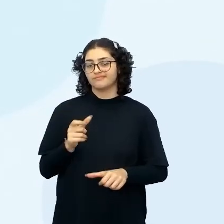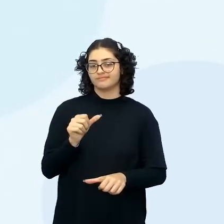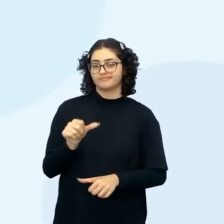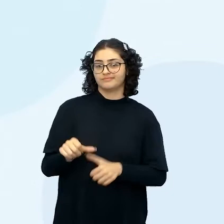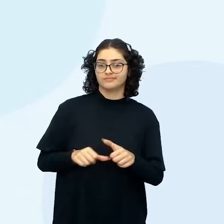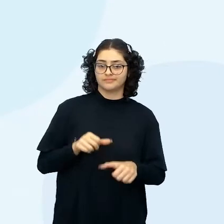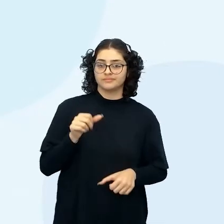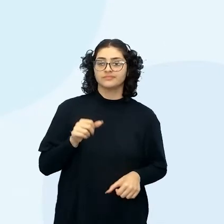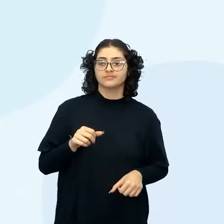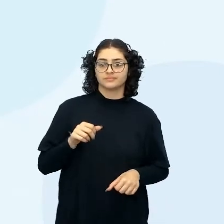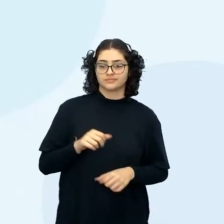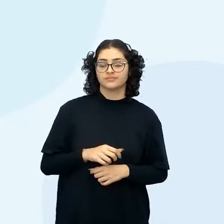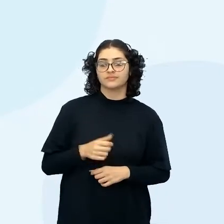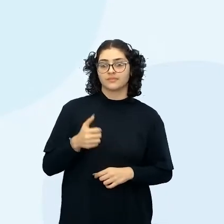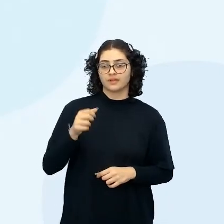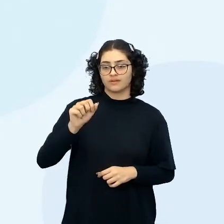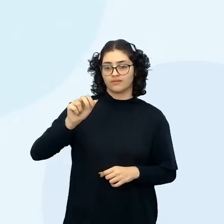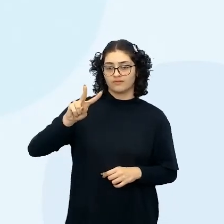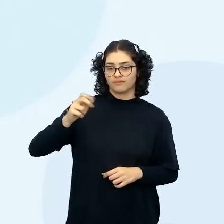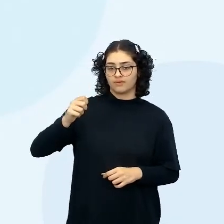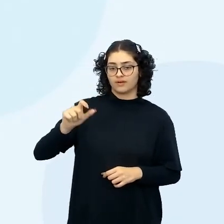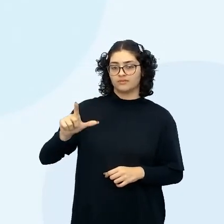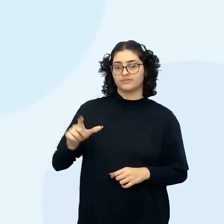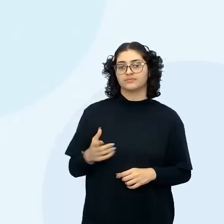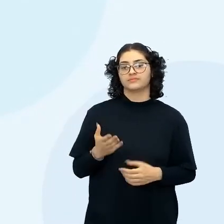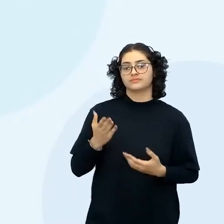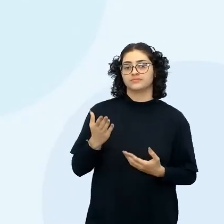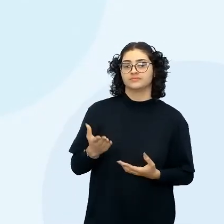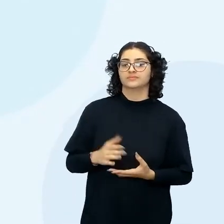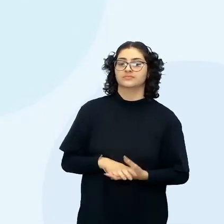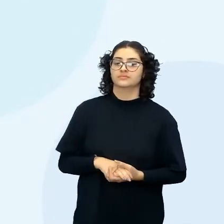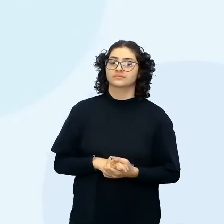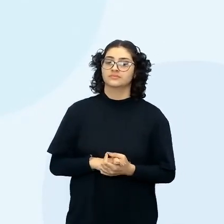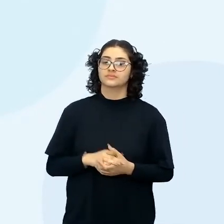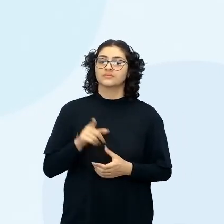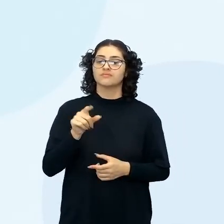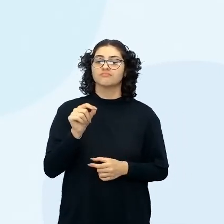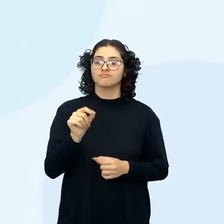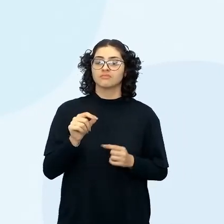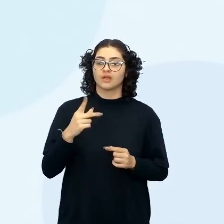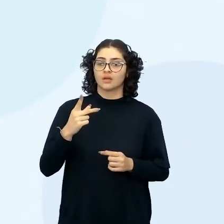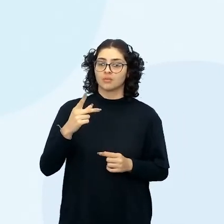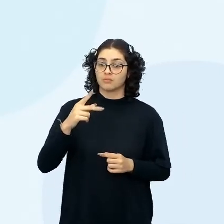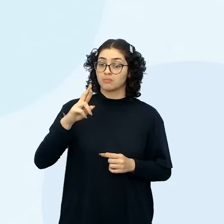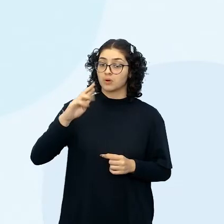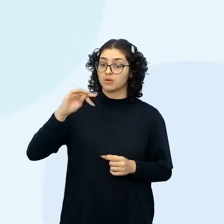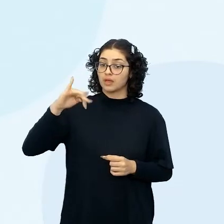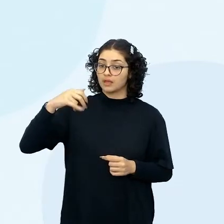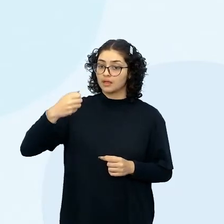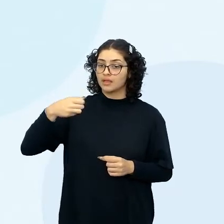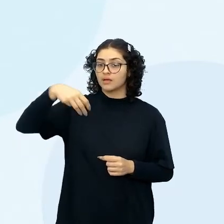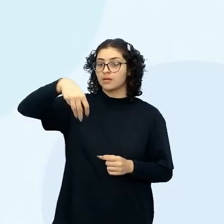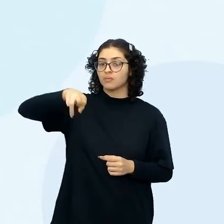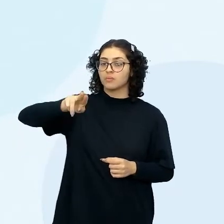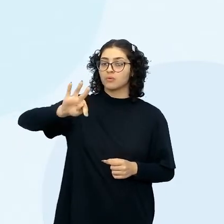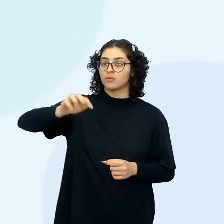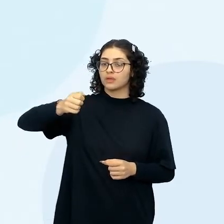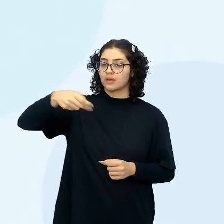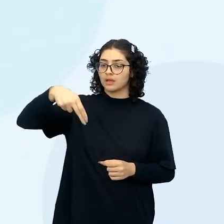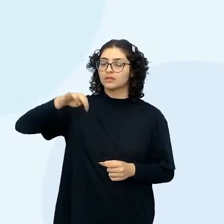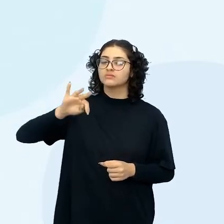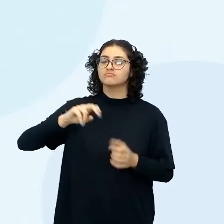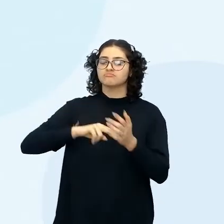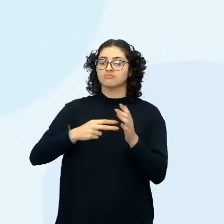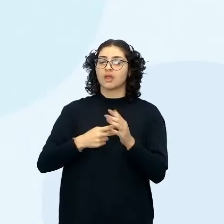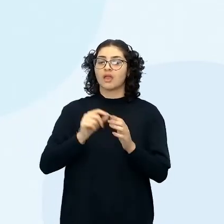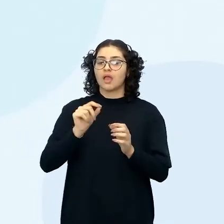que é a valina. Nesse caso, eu vou ter, olha só, uma proteína mutante, então uma proteína diferente. E isso faz